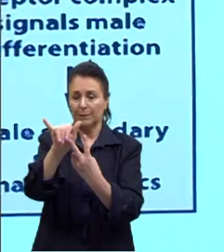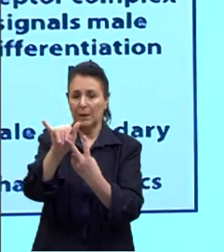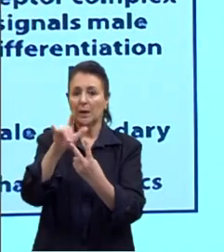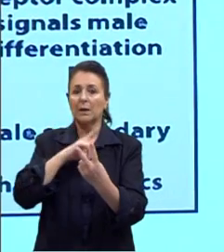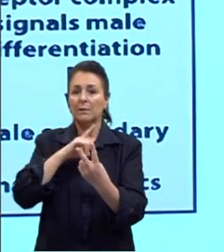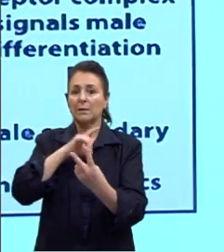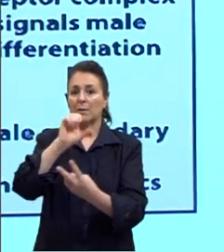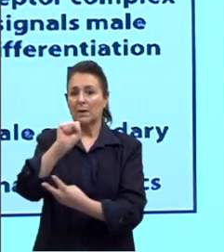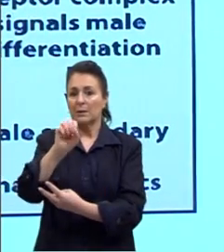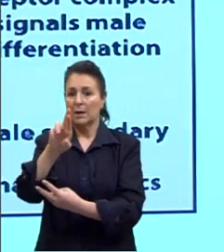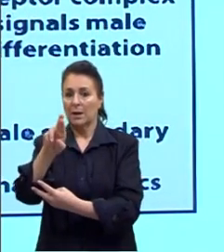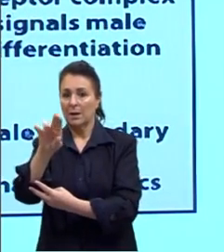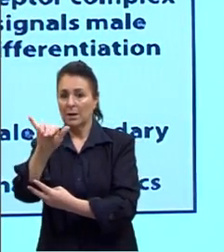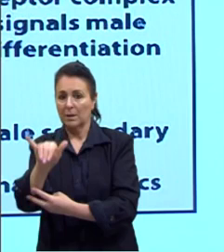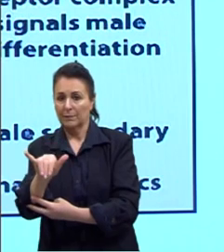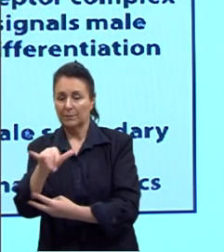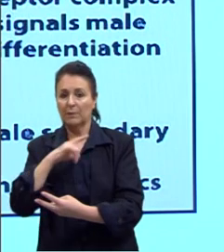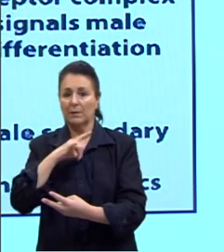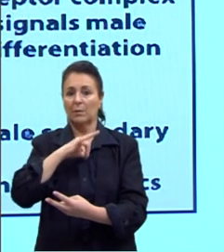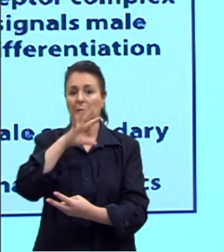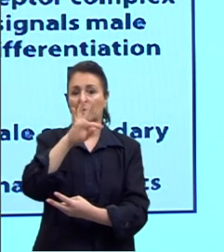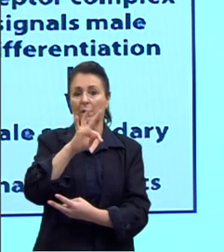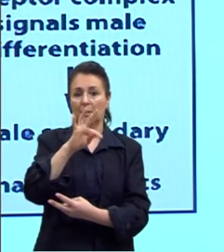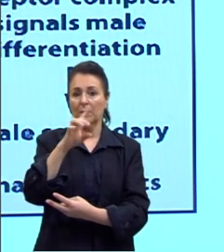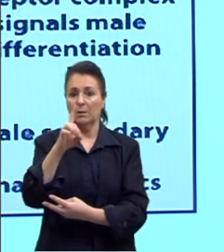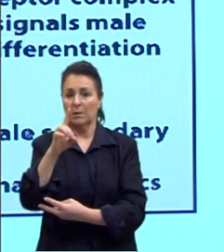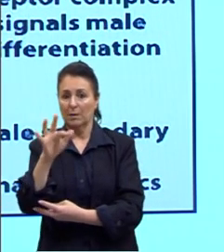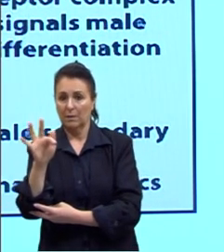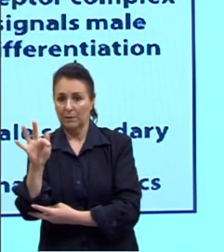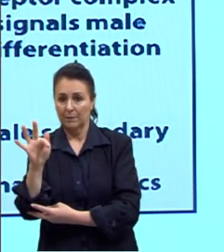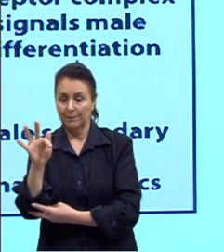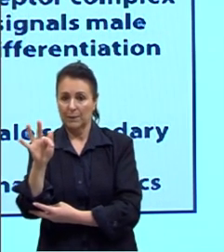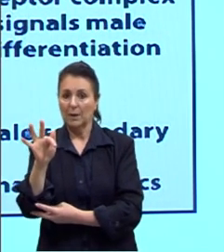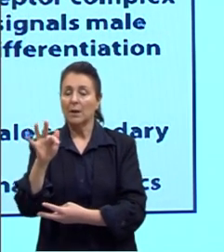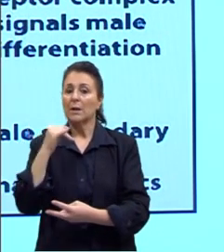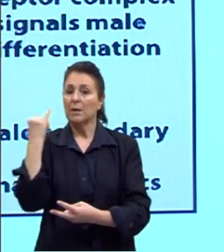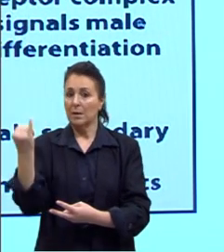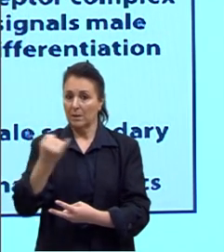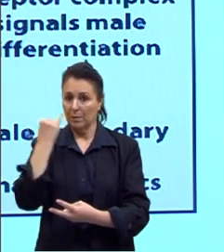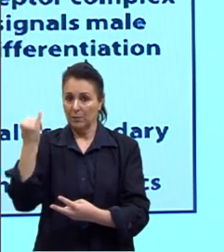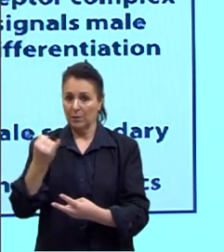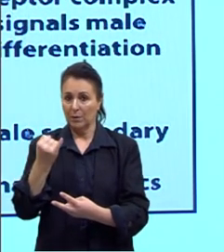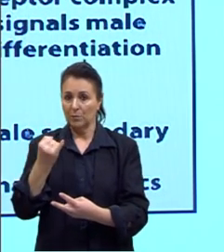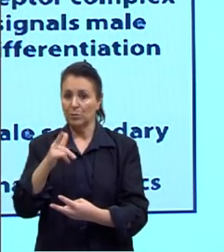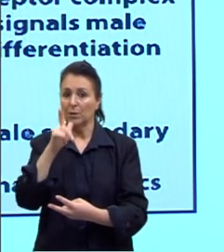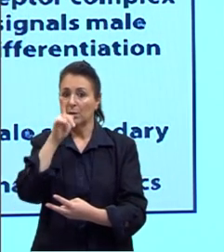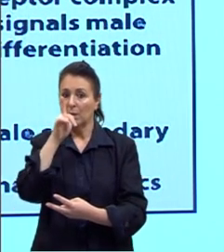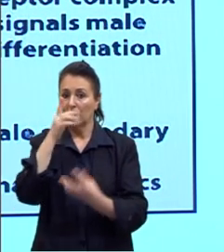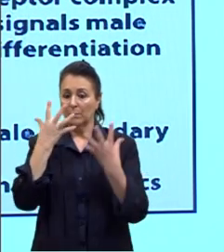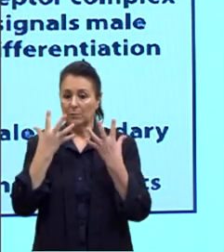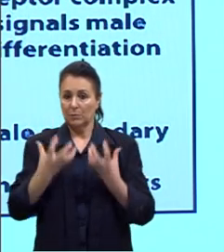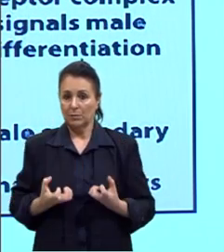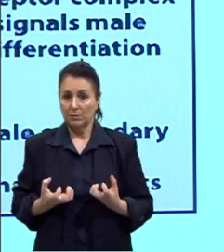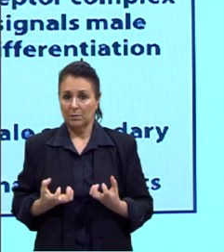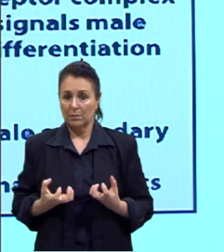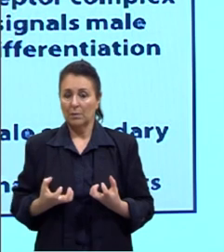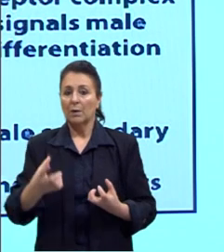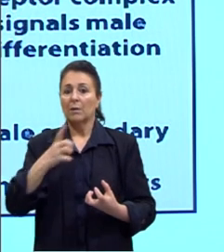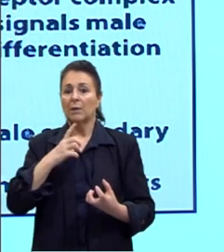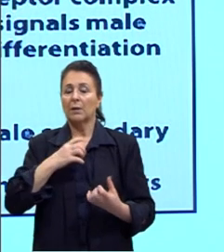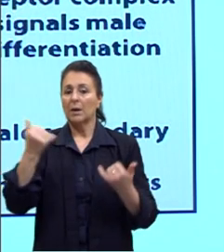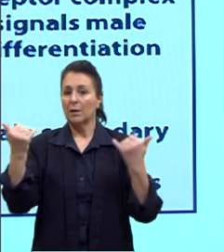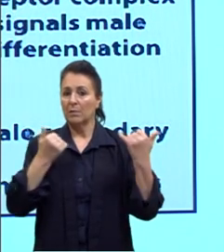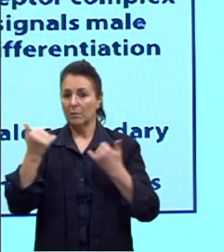ele vai ter o TDF que é o fator determinante testicular vai ter a informação